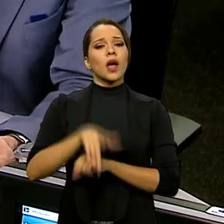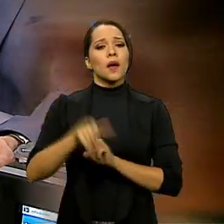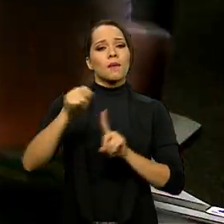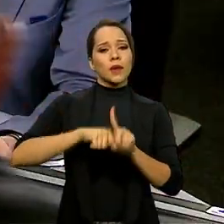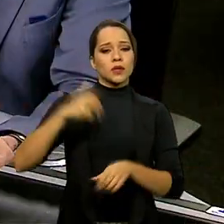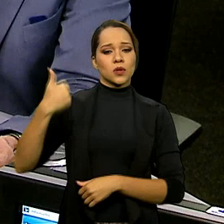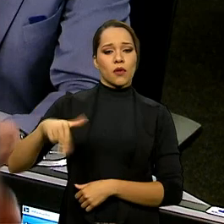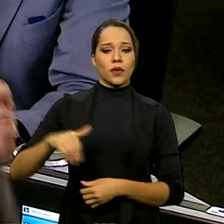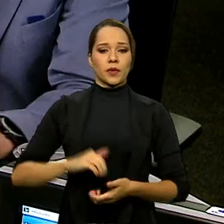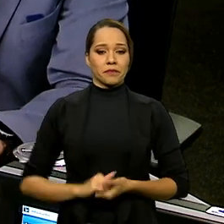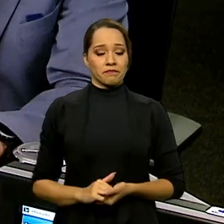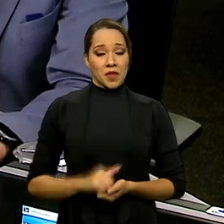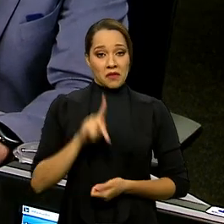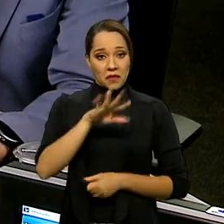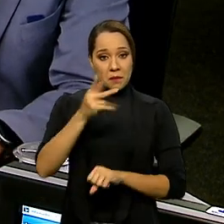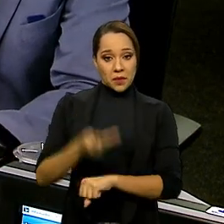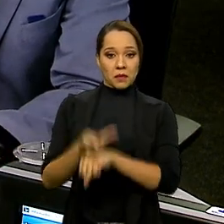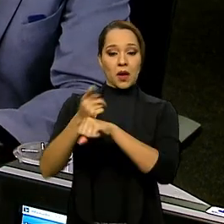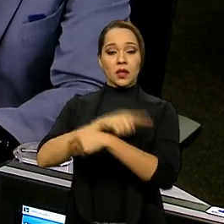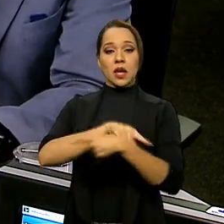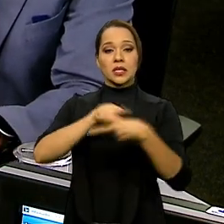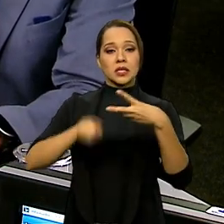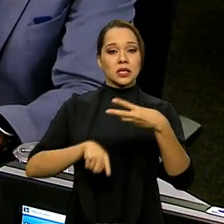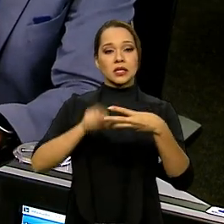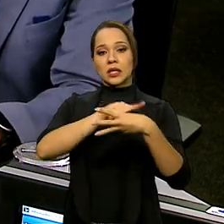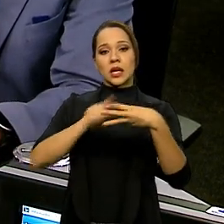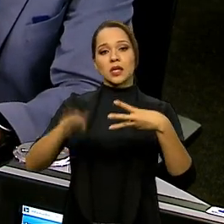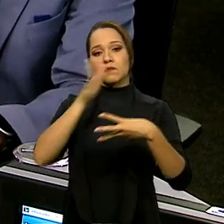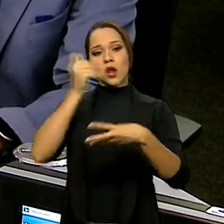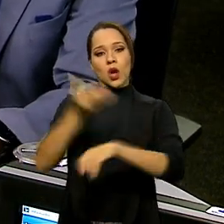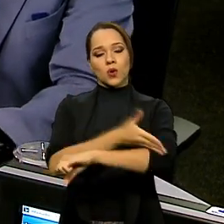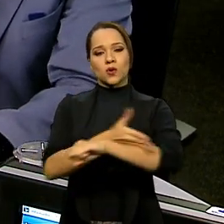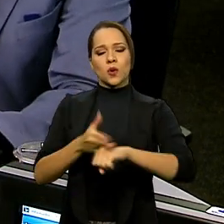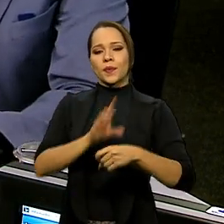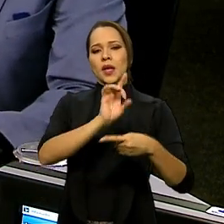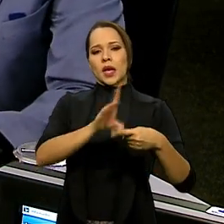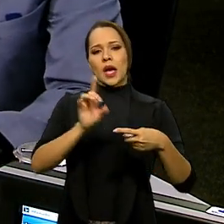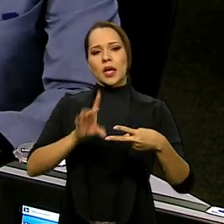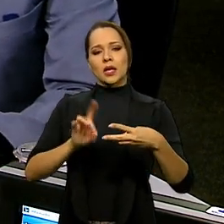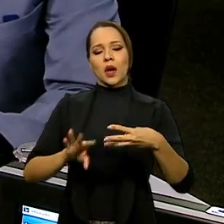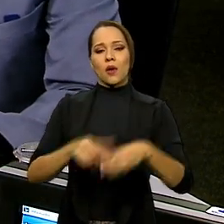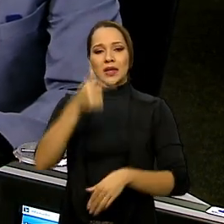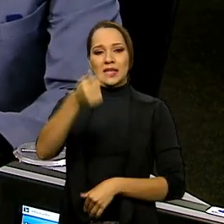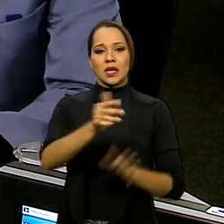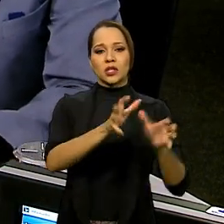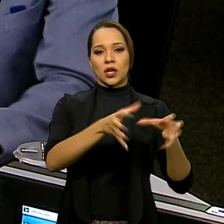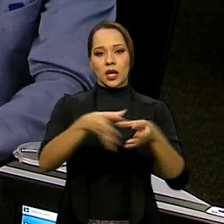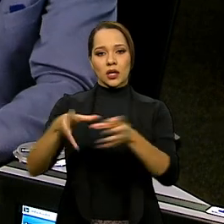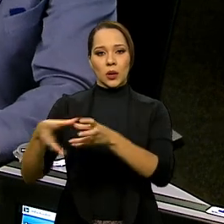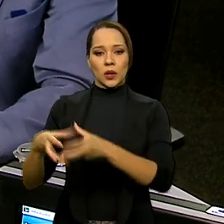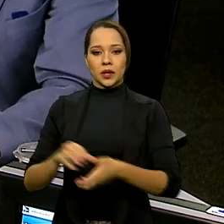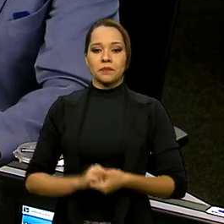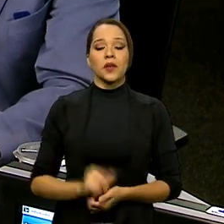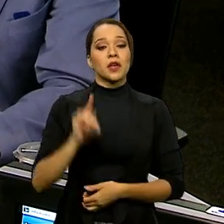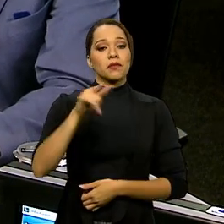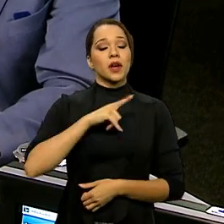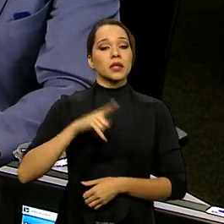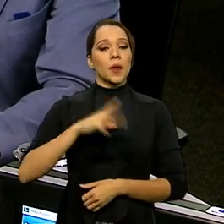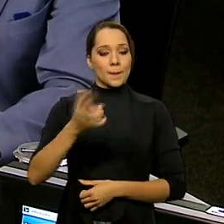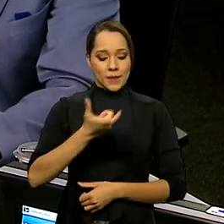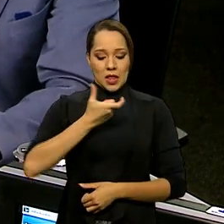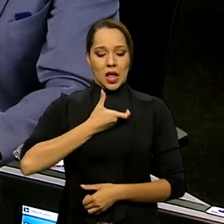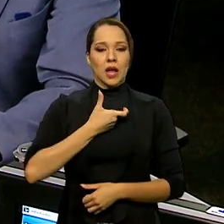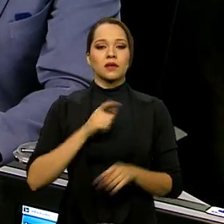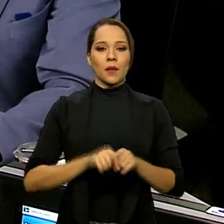de novembro. Serão premiadas as 3 melhores práticas em cada uma das 7 categorias. Elas receberão medalhas